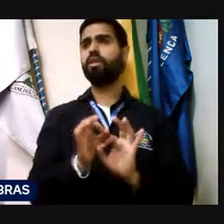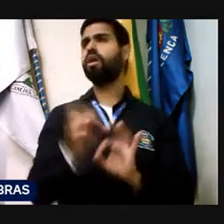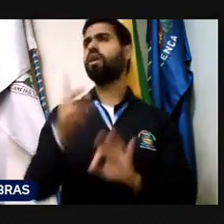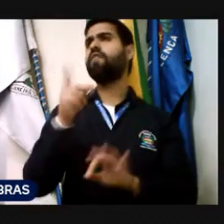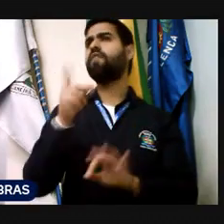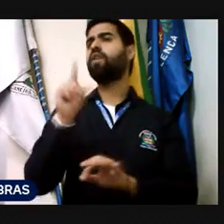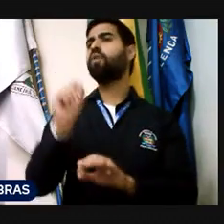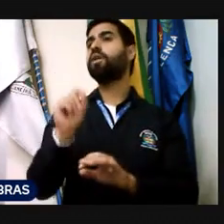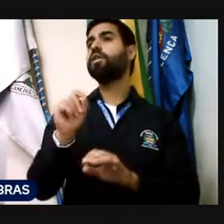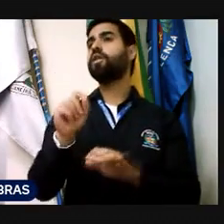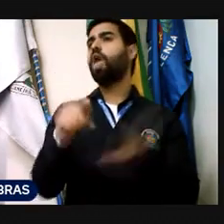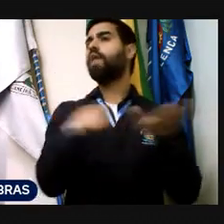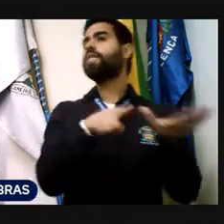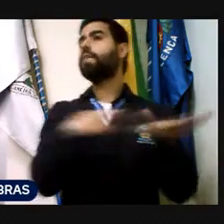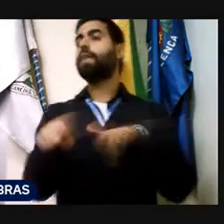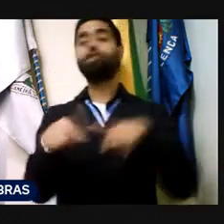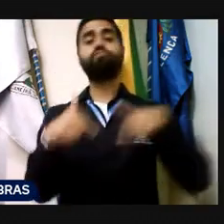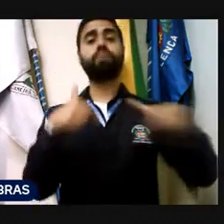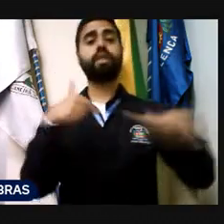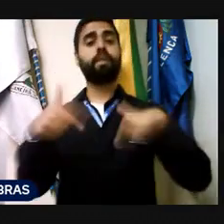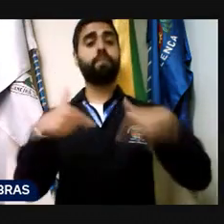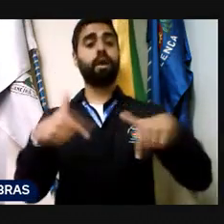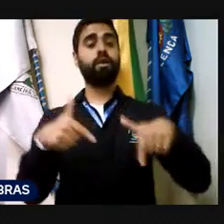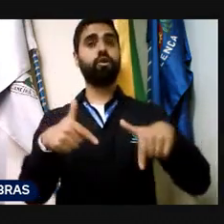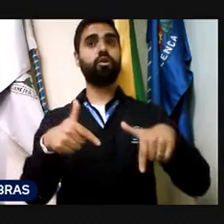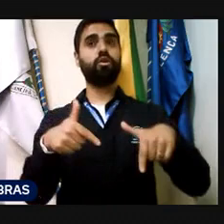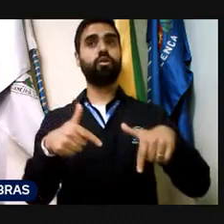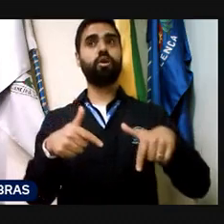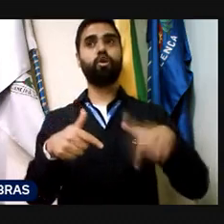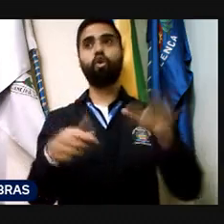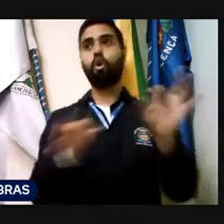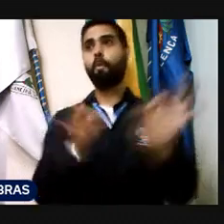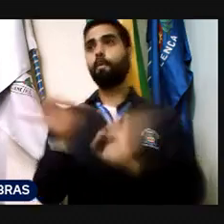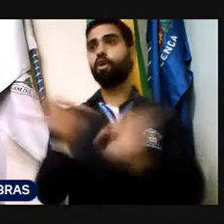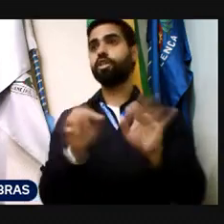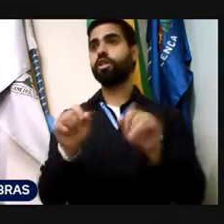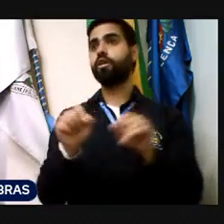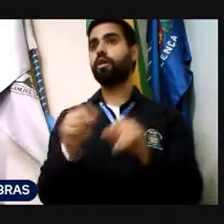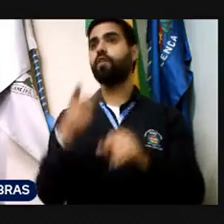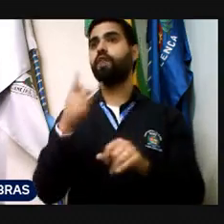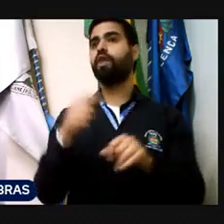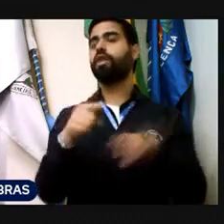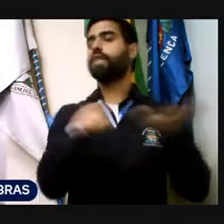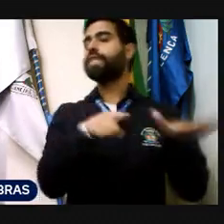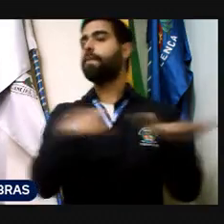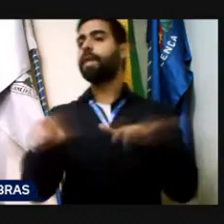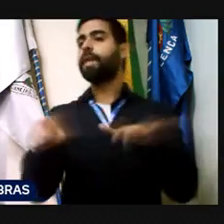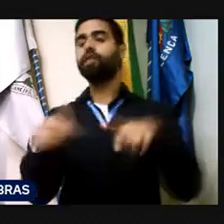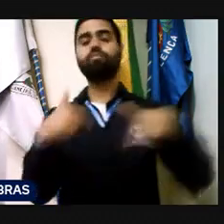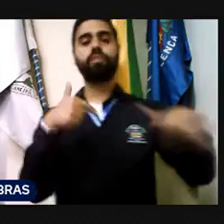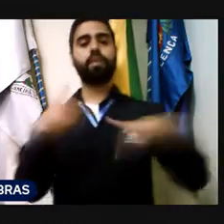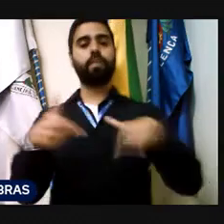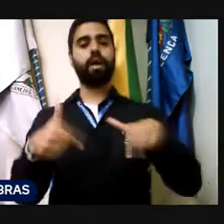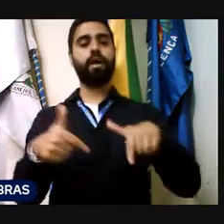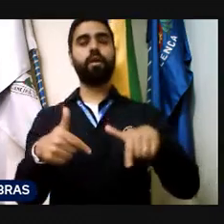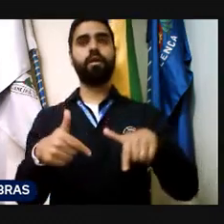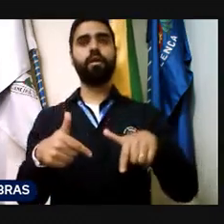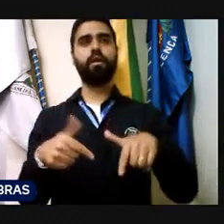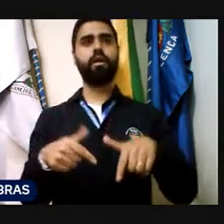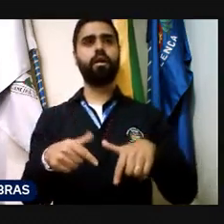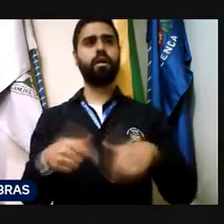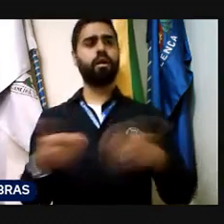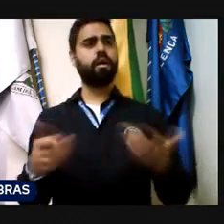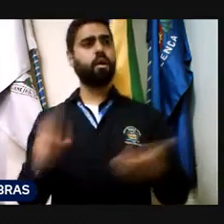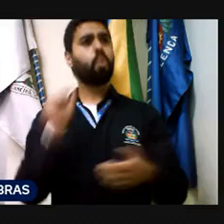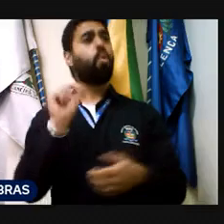sobre empregabilidade. O projeto falava sobre a semana da empregabilidade. O que esse